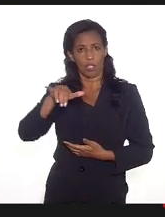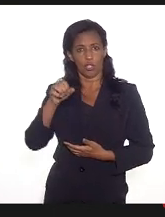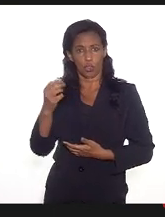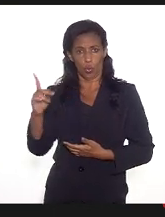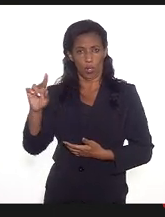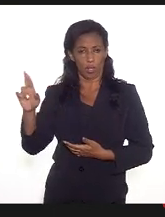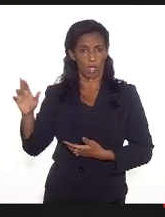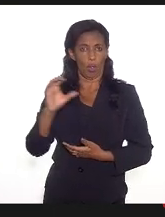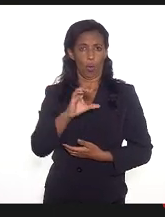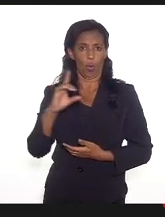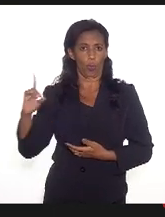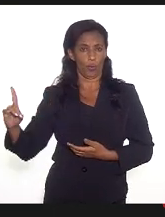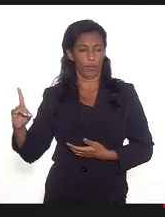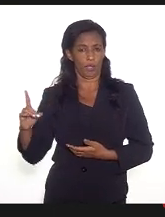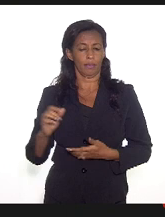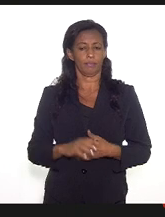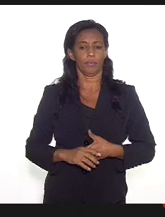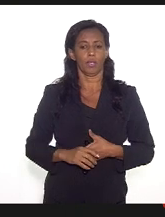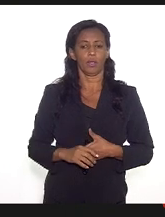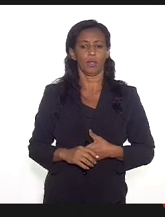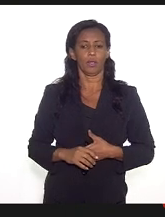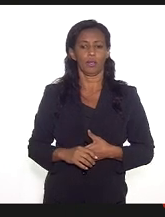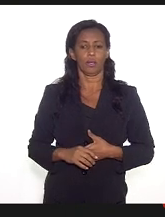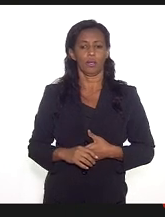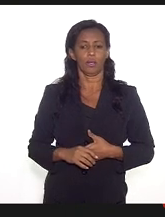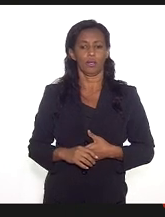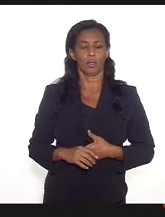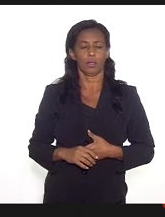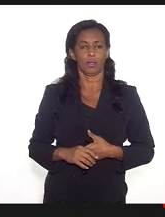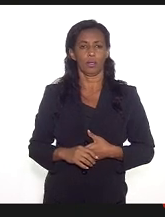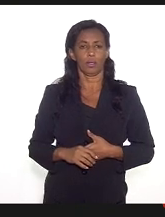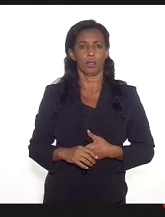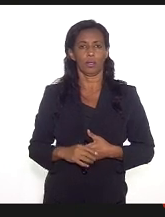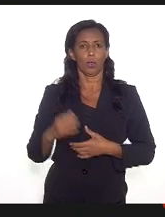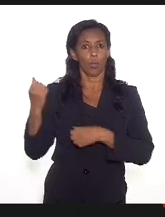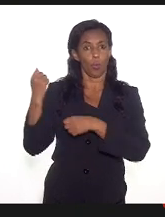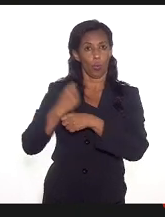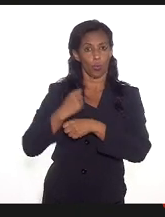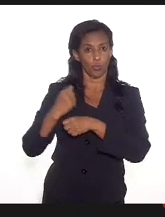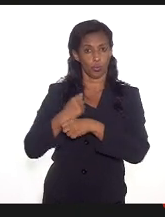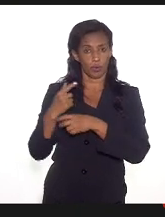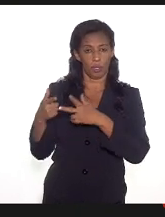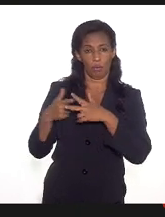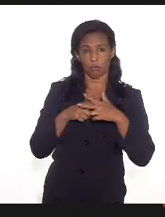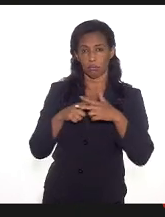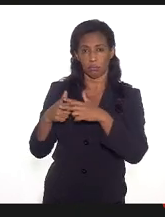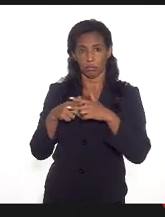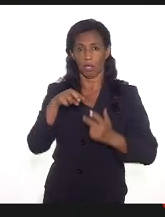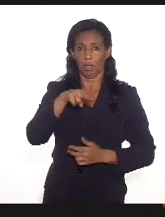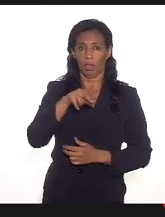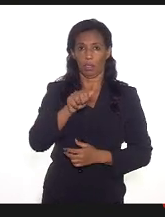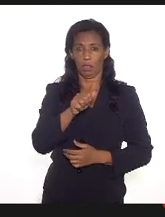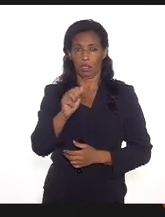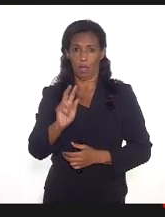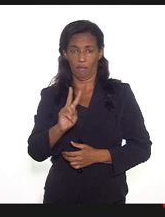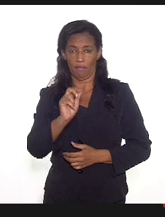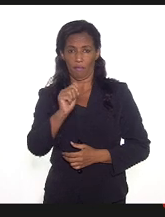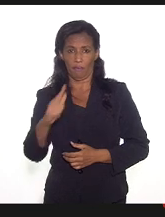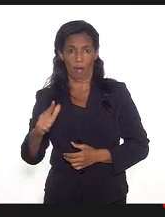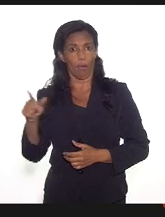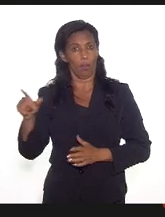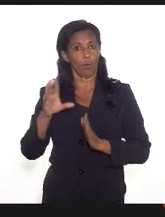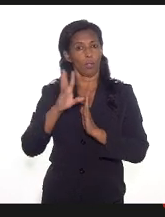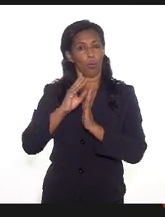coordena. Construção e reparação naval. E é nesse aspecto que está a questão do conteúdo